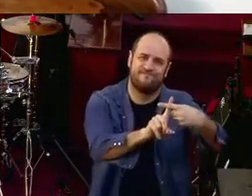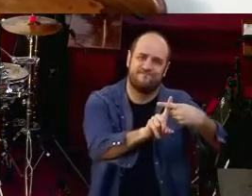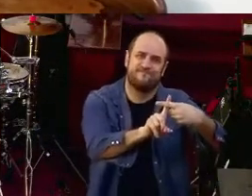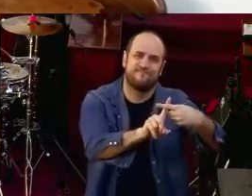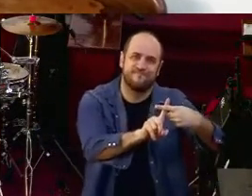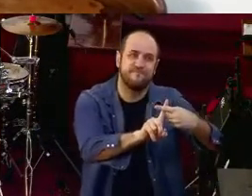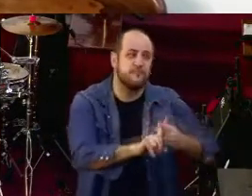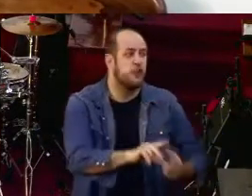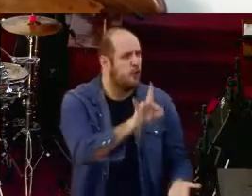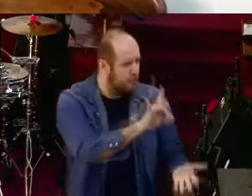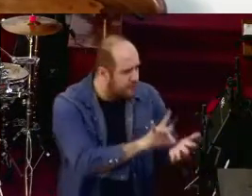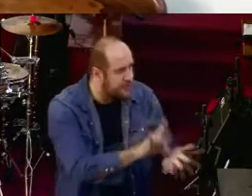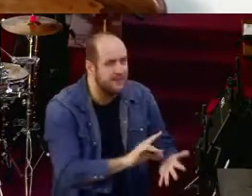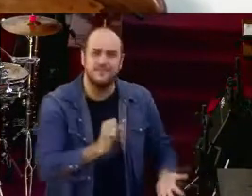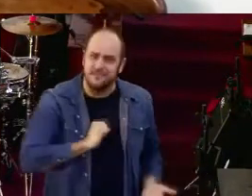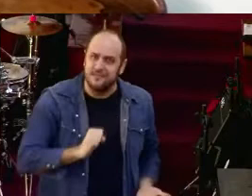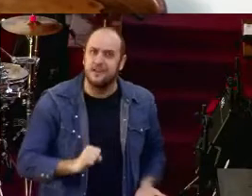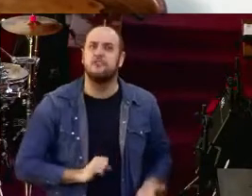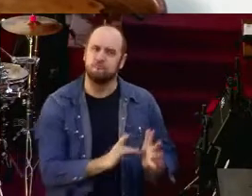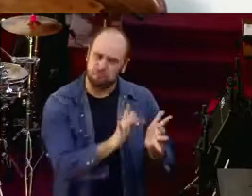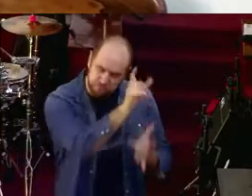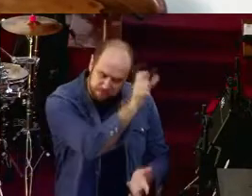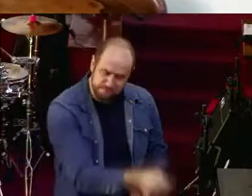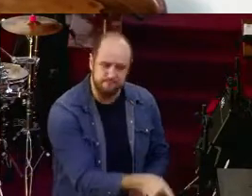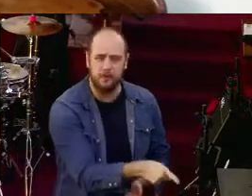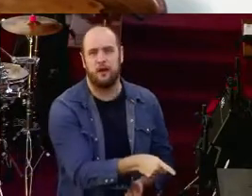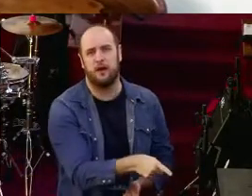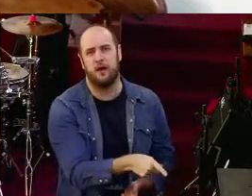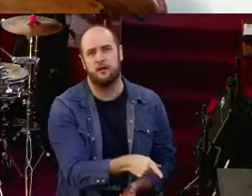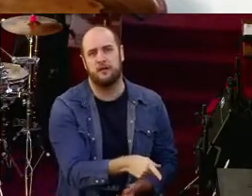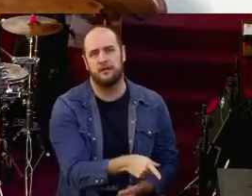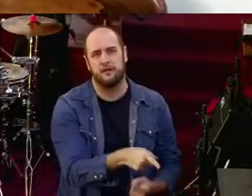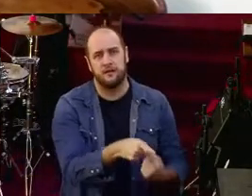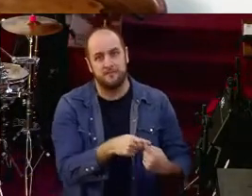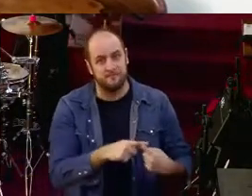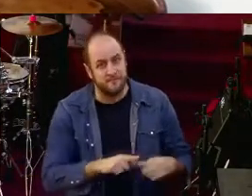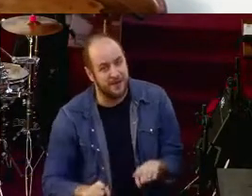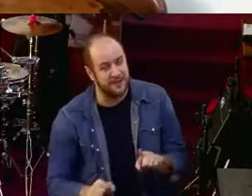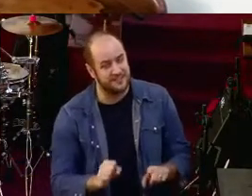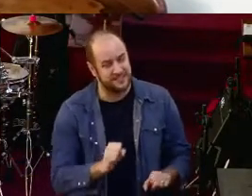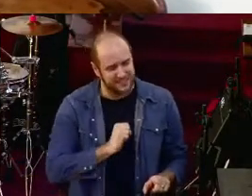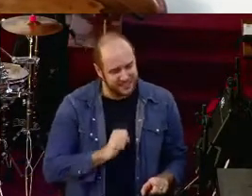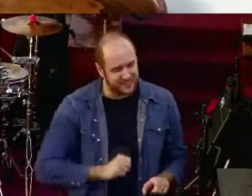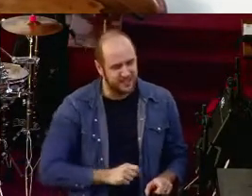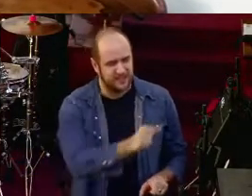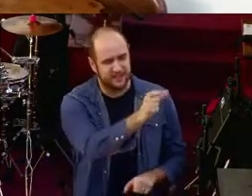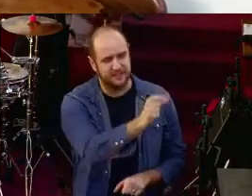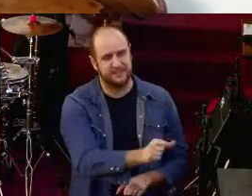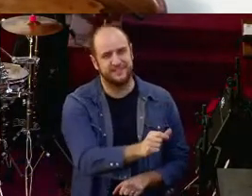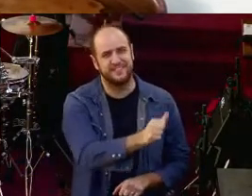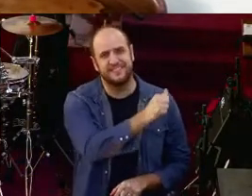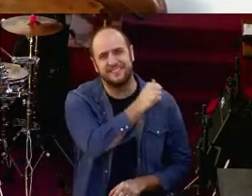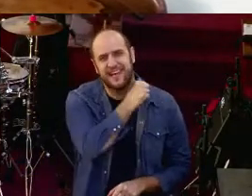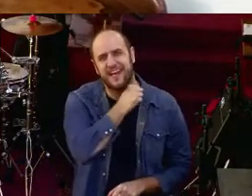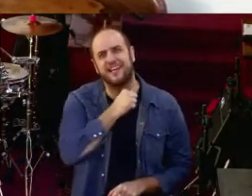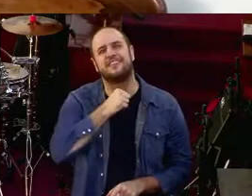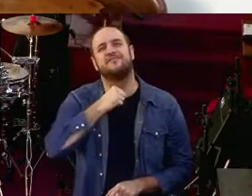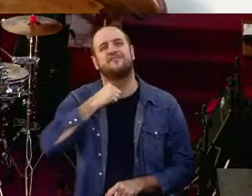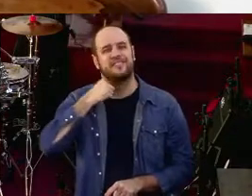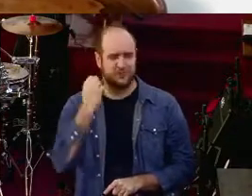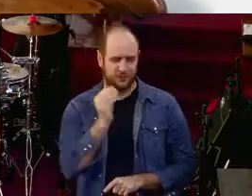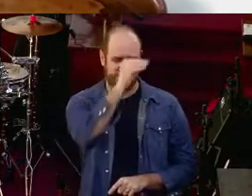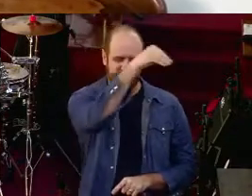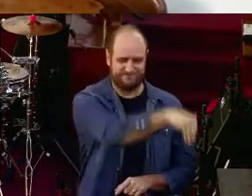o sacerdote, só que ele é o sacerdote e o sacrifício também.